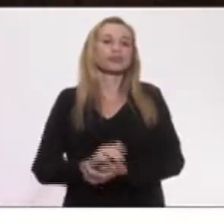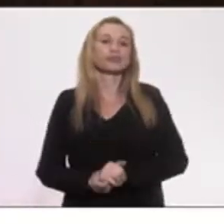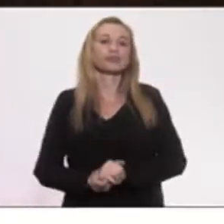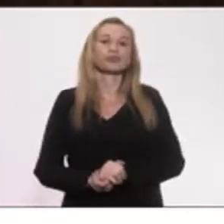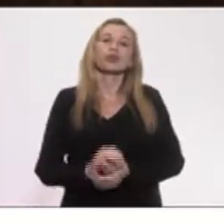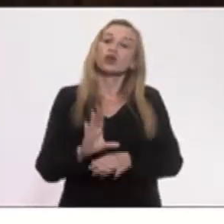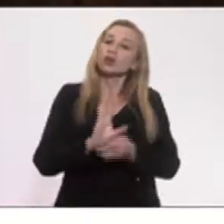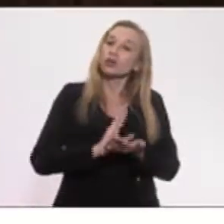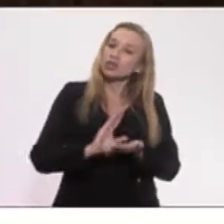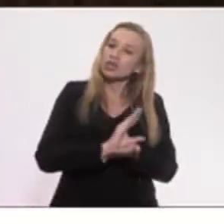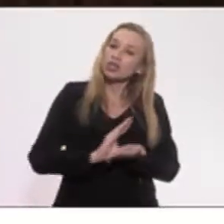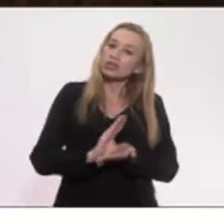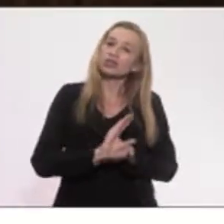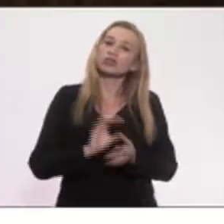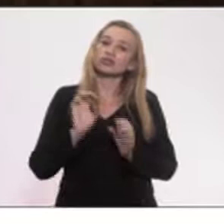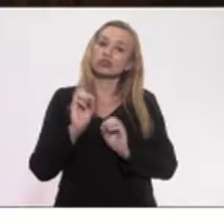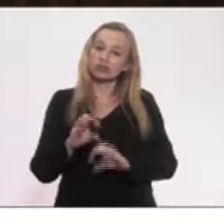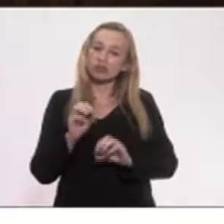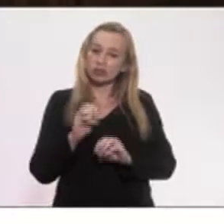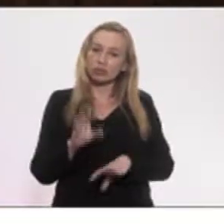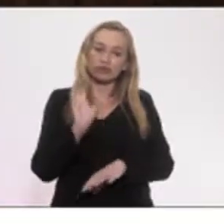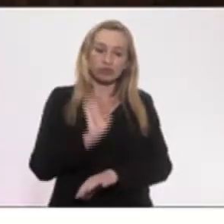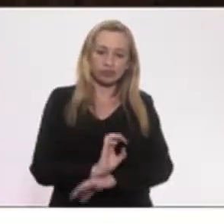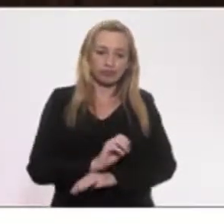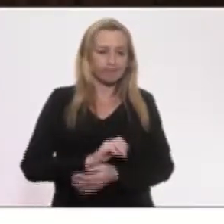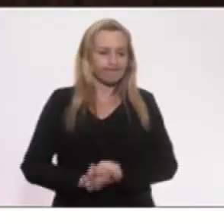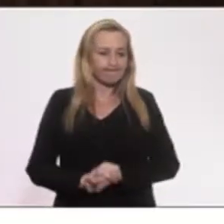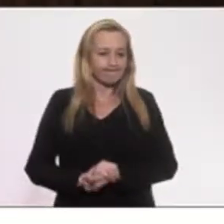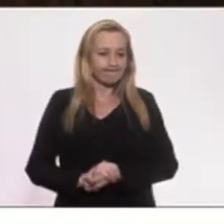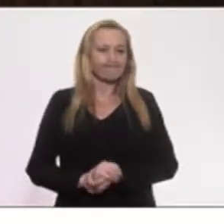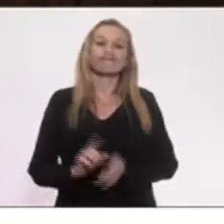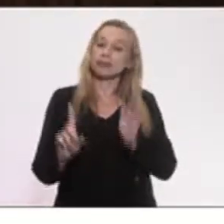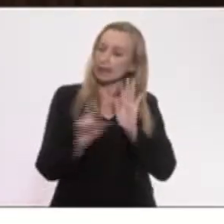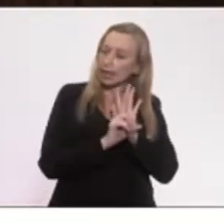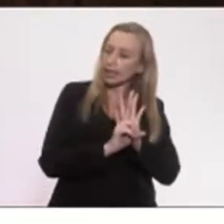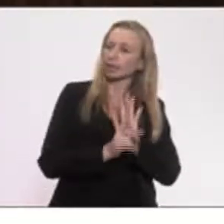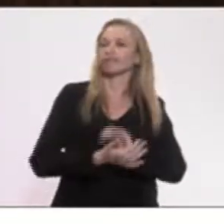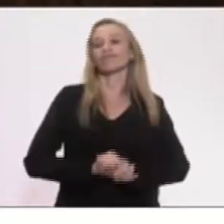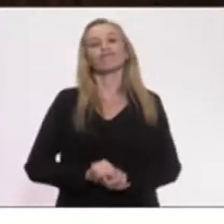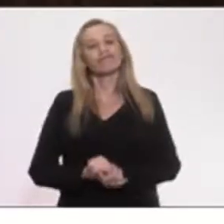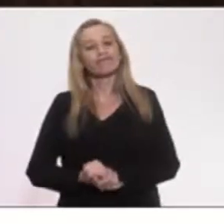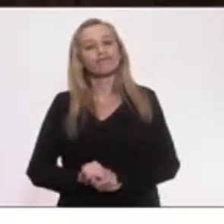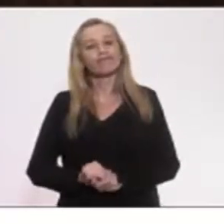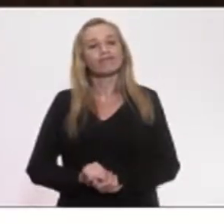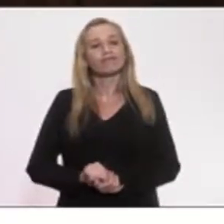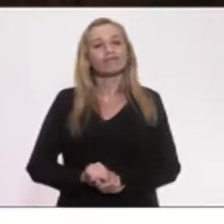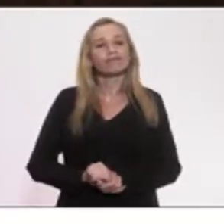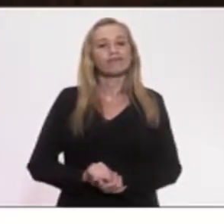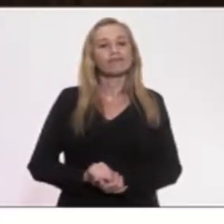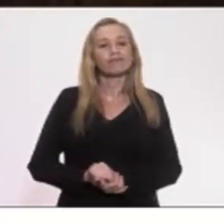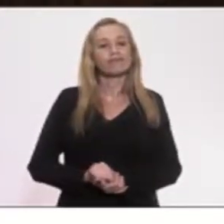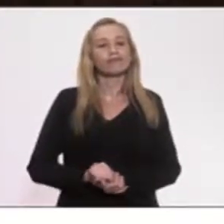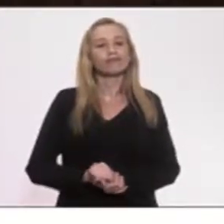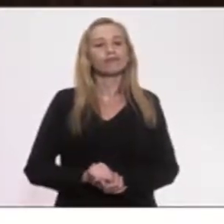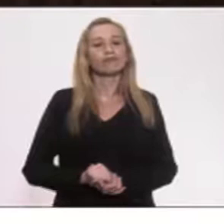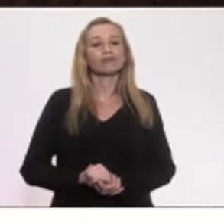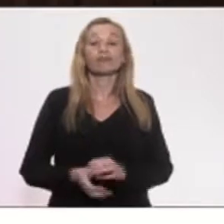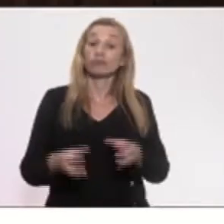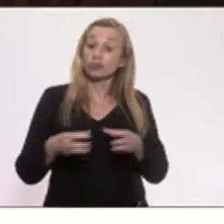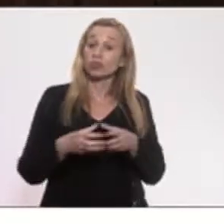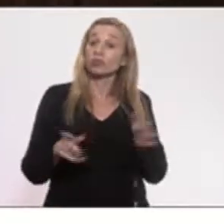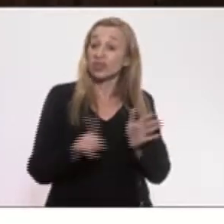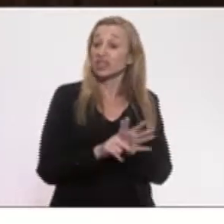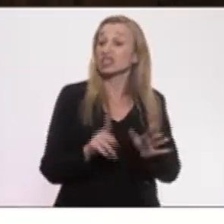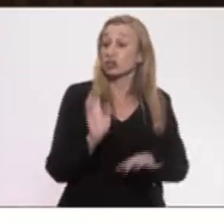Conselho Estadual de Educação, disciplinado por lei, que o considerou um órgão de Estado, portanto,